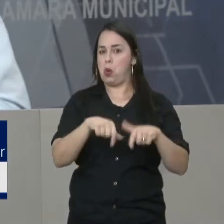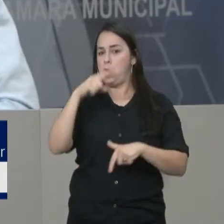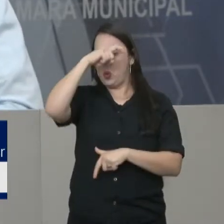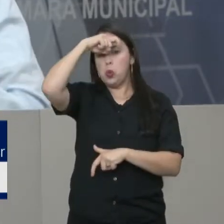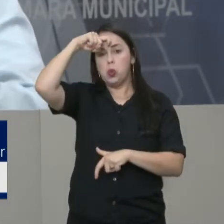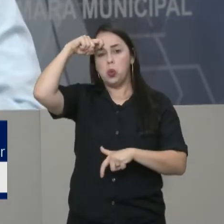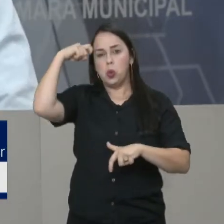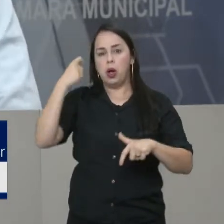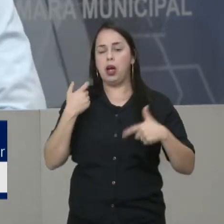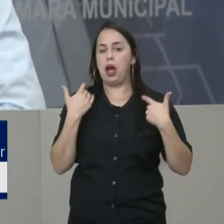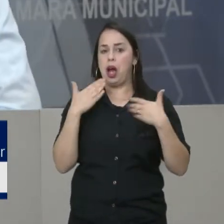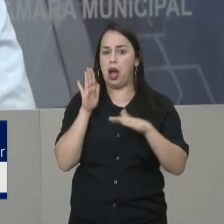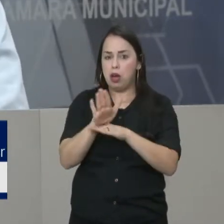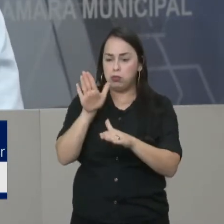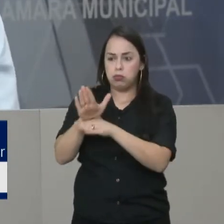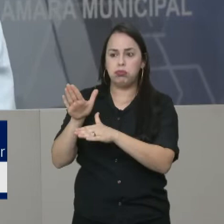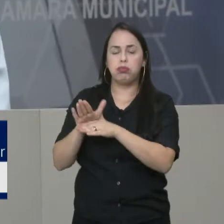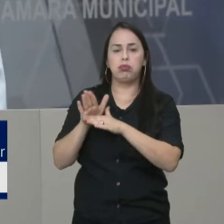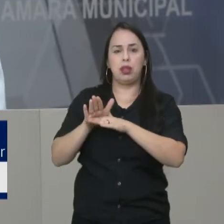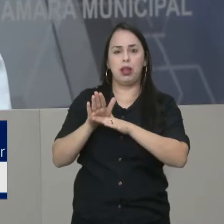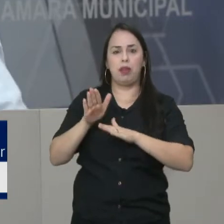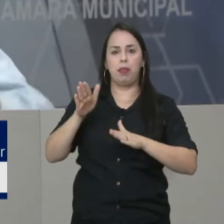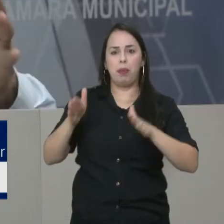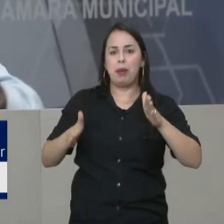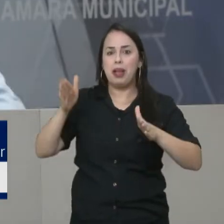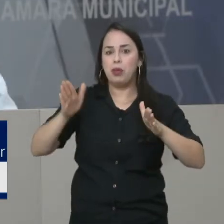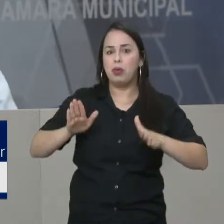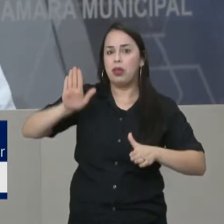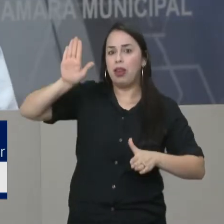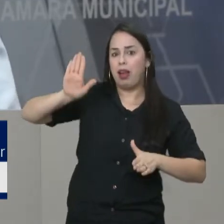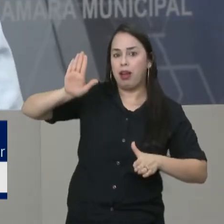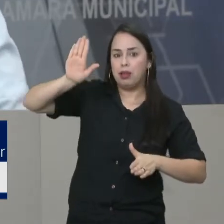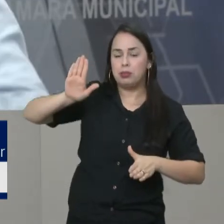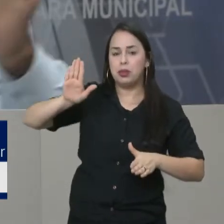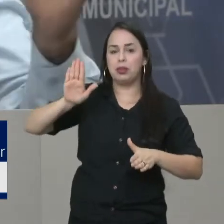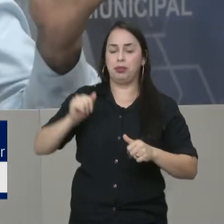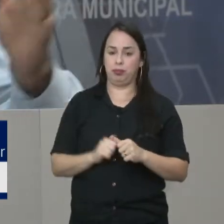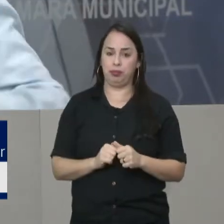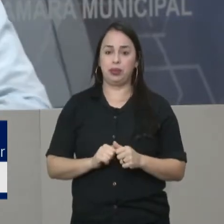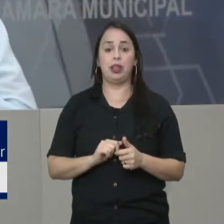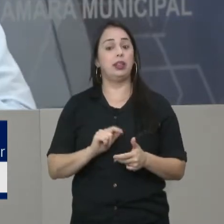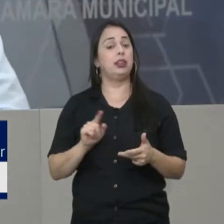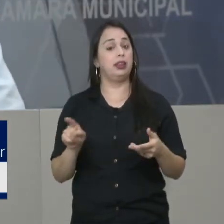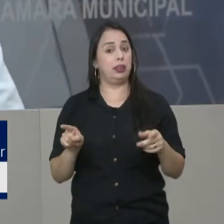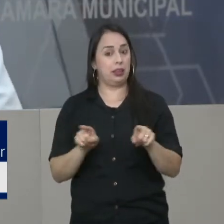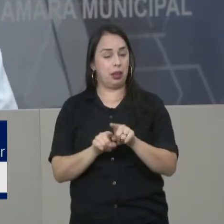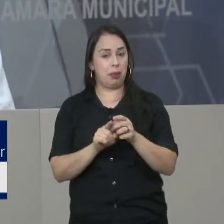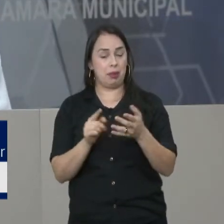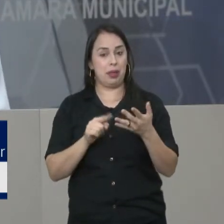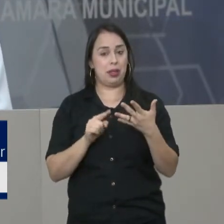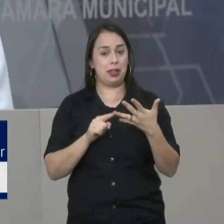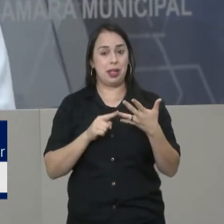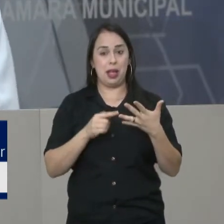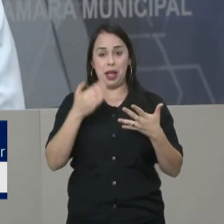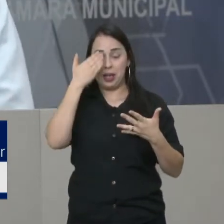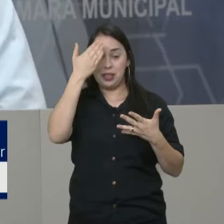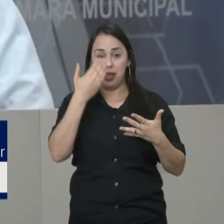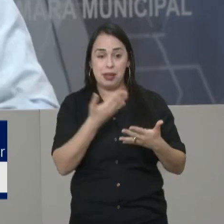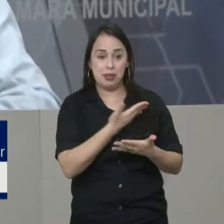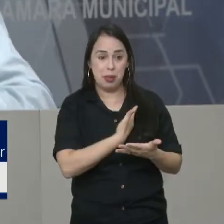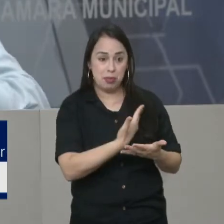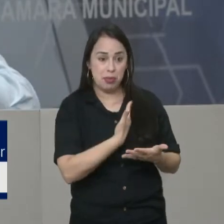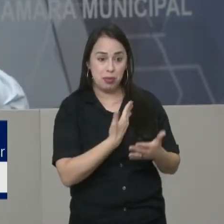em favor dessa causa, dessa campanha que participamos no último pleito, e também, é claro, aos amigos e aos